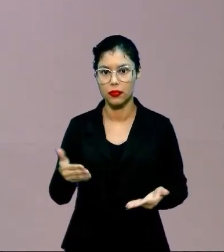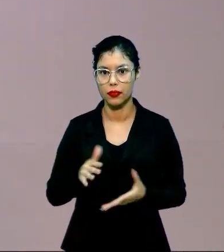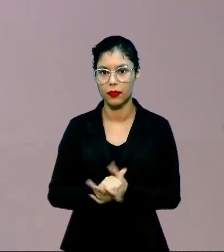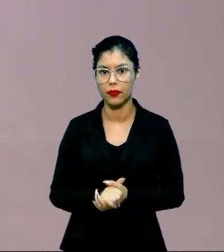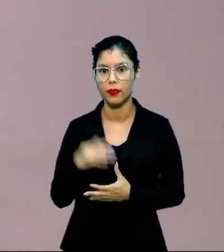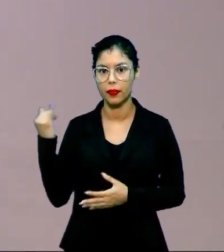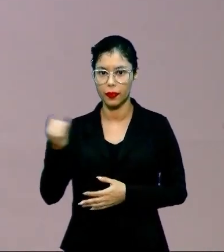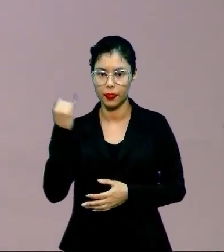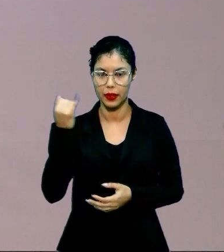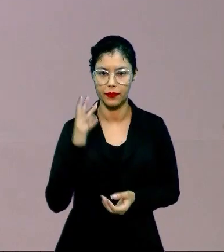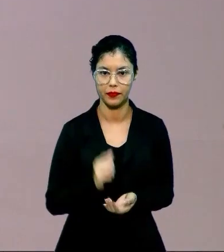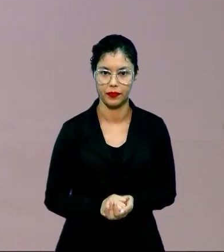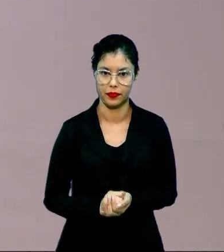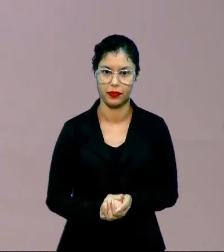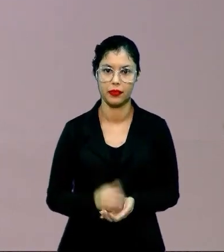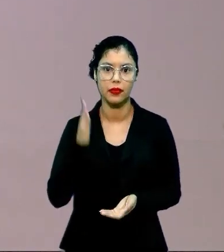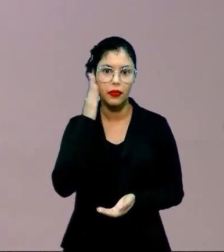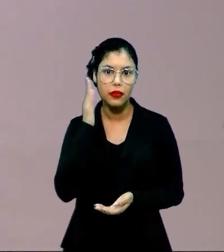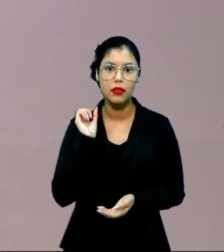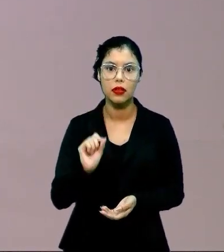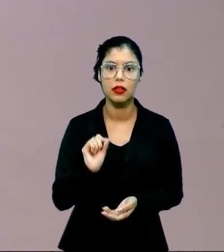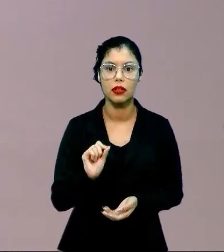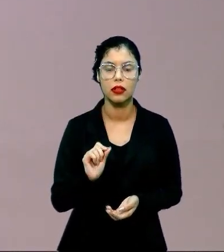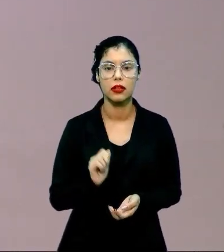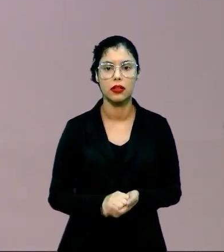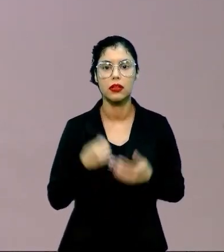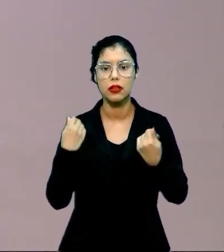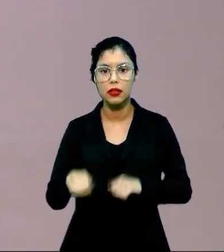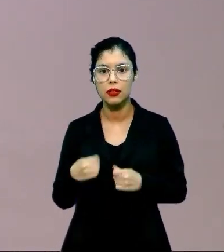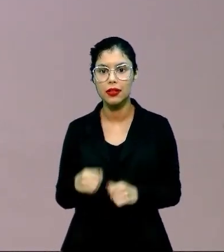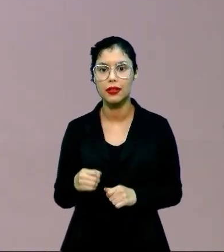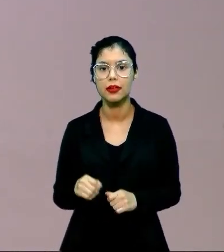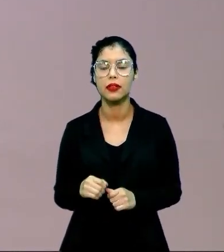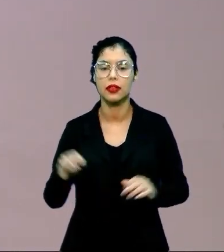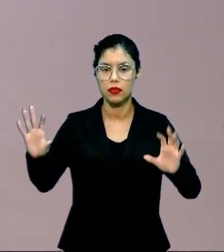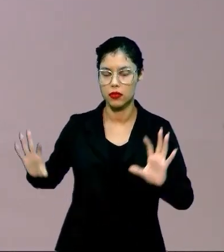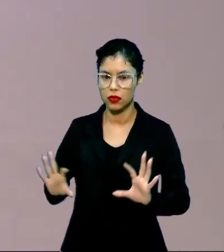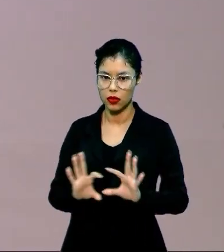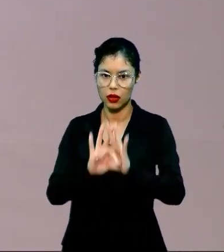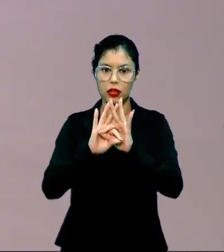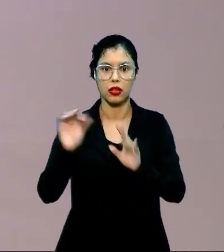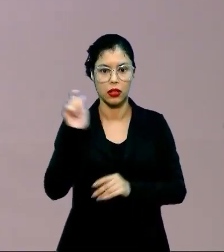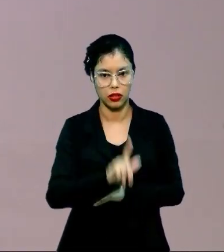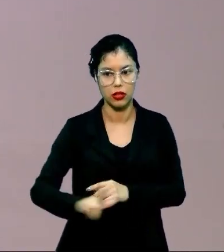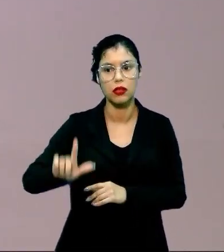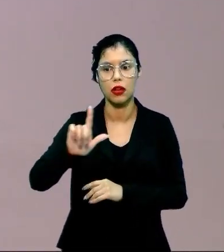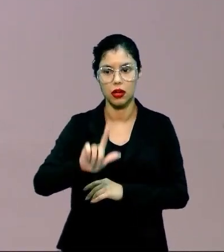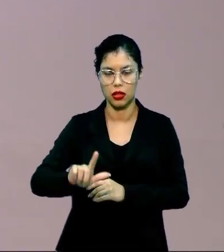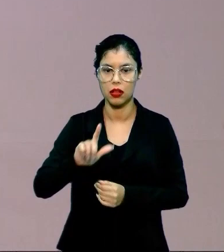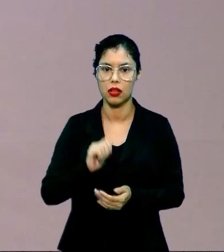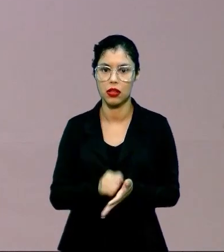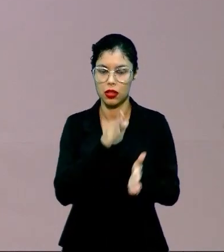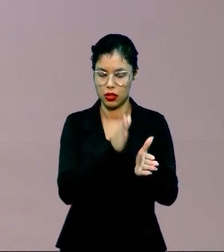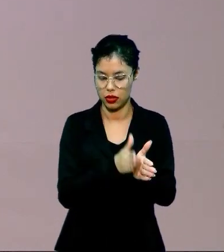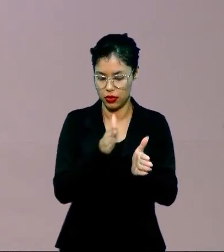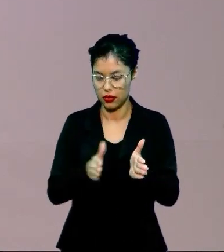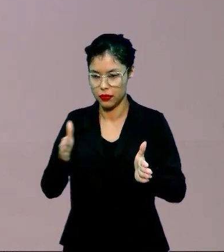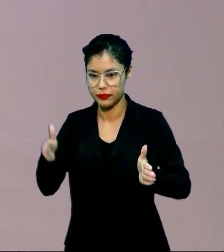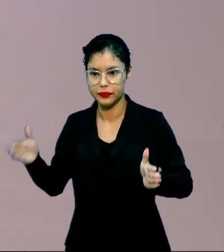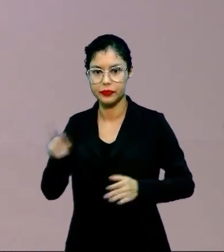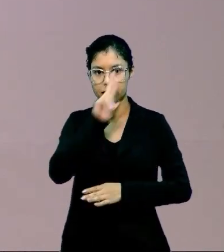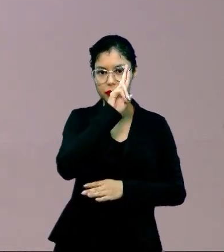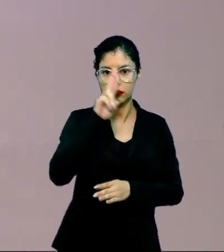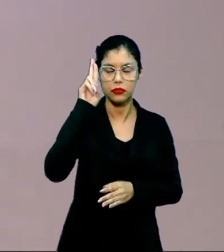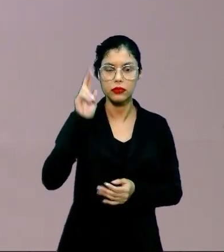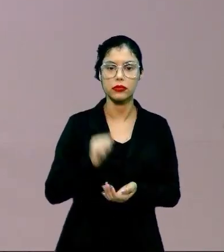É importante a gente compreender que eu preciso vincular a literatura a esses recortes históricos,